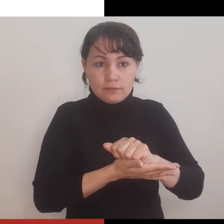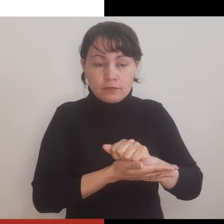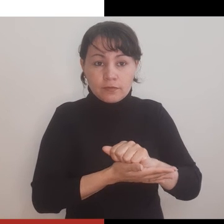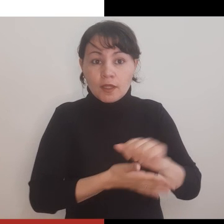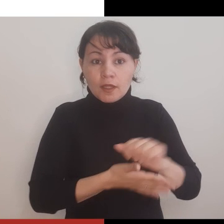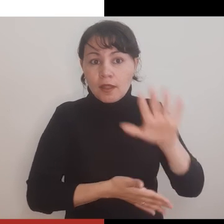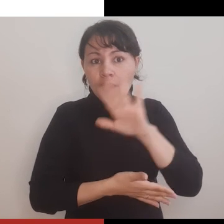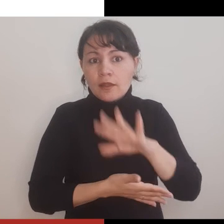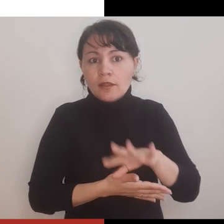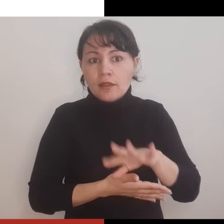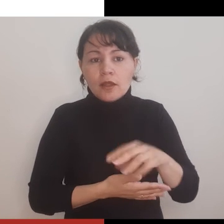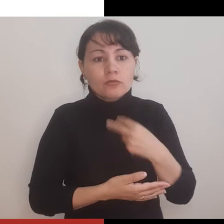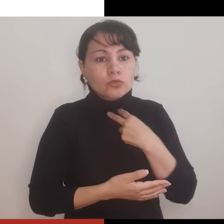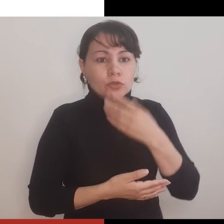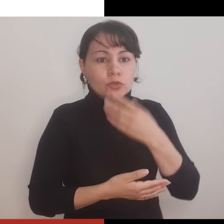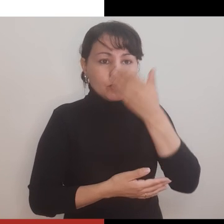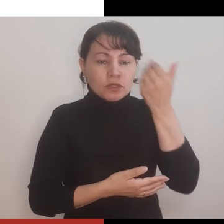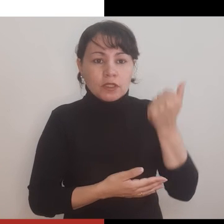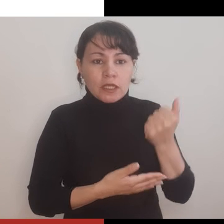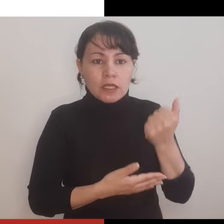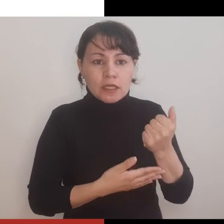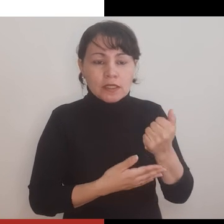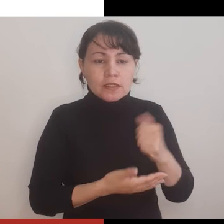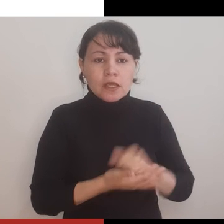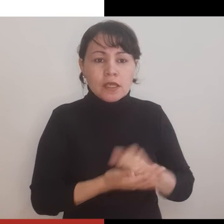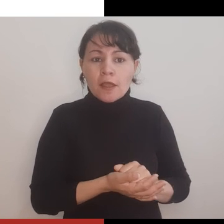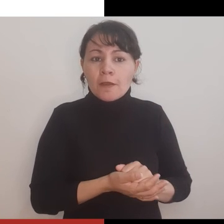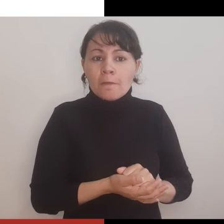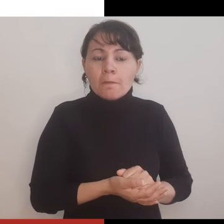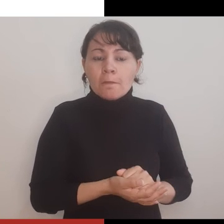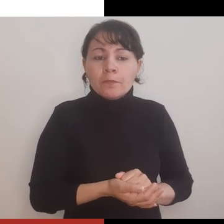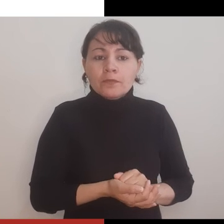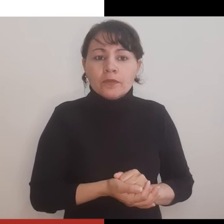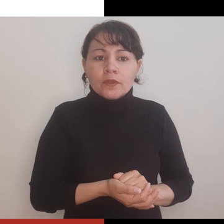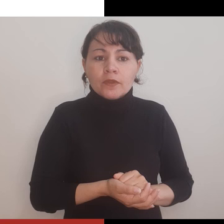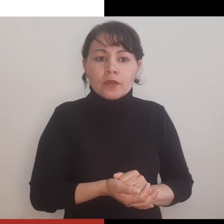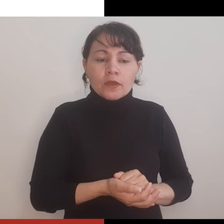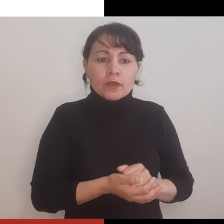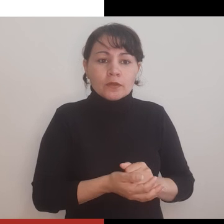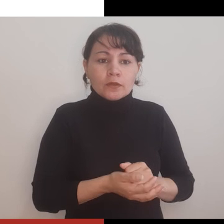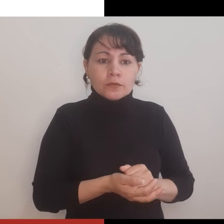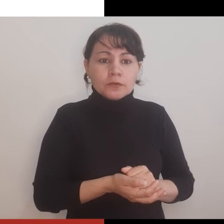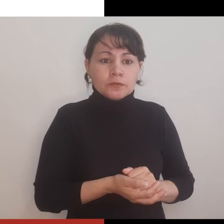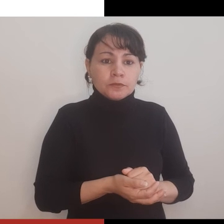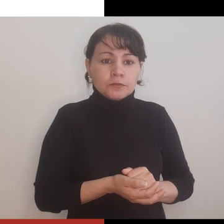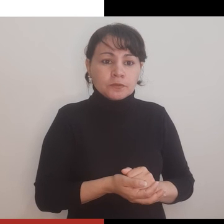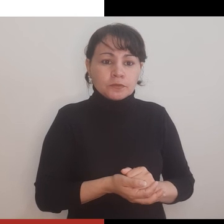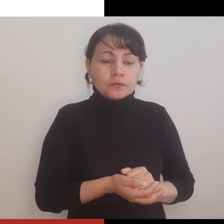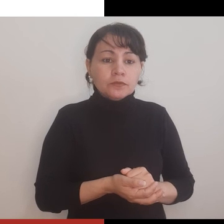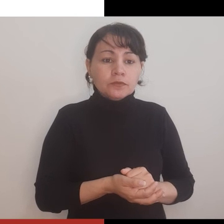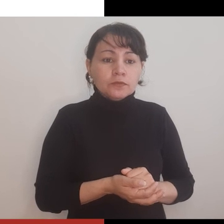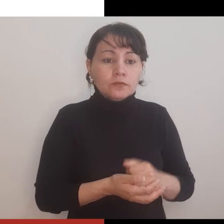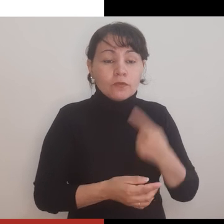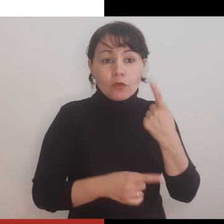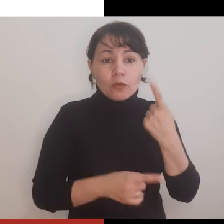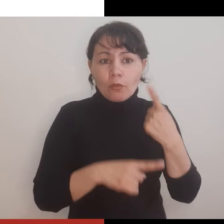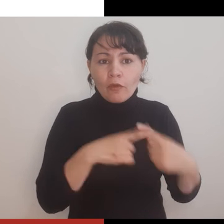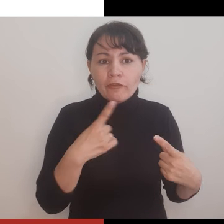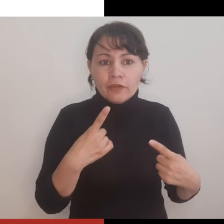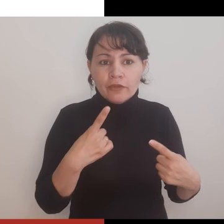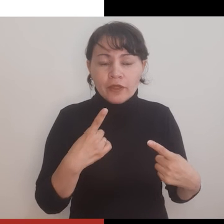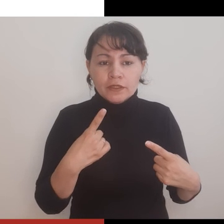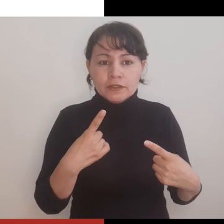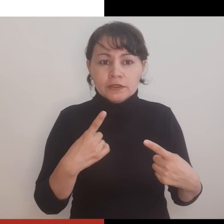de falar da questão da terminalidade, morte e luto, uma vez que